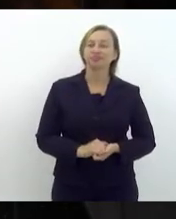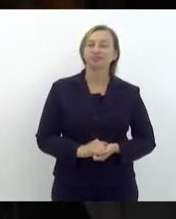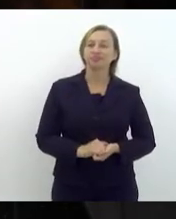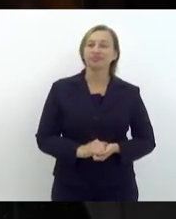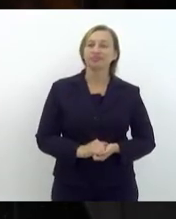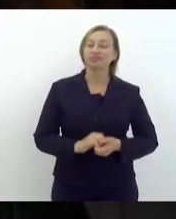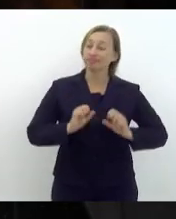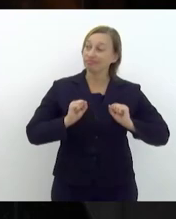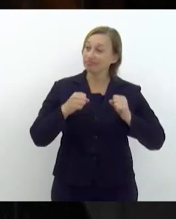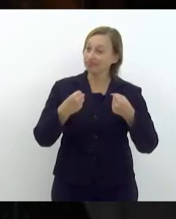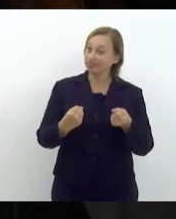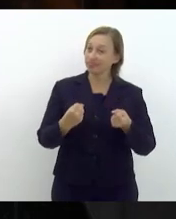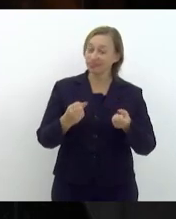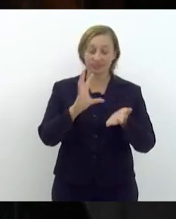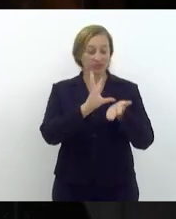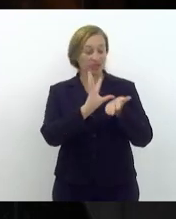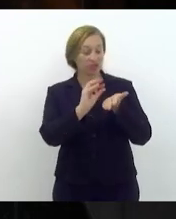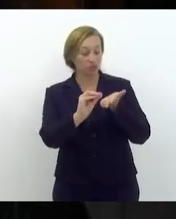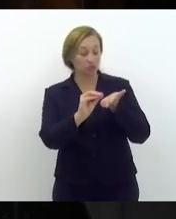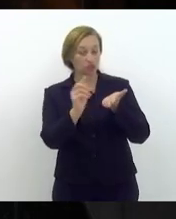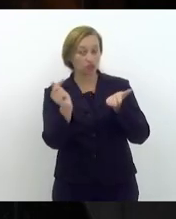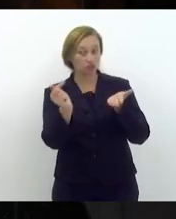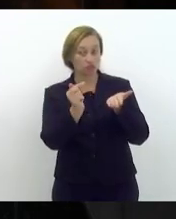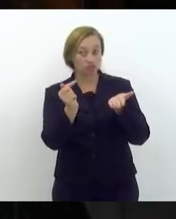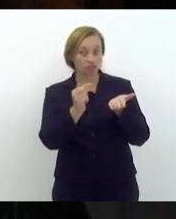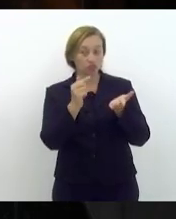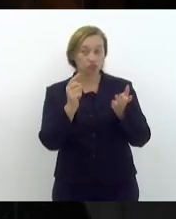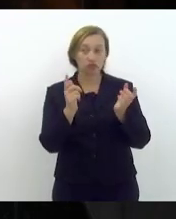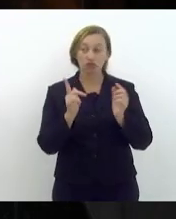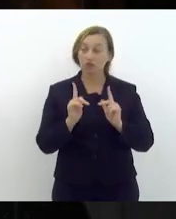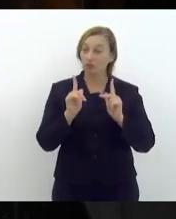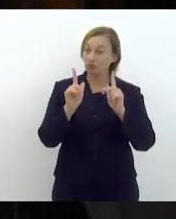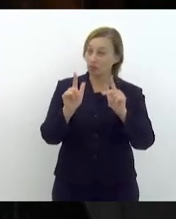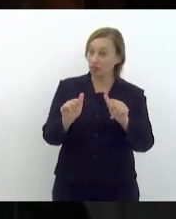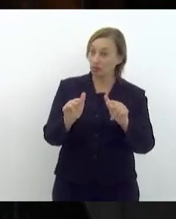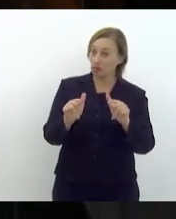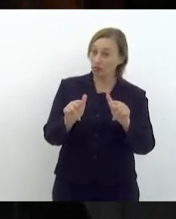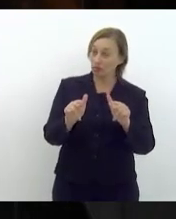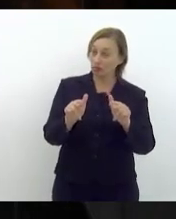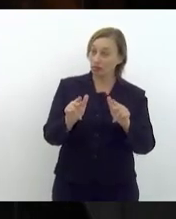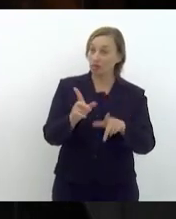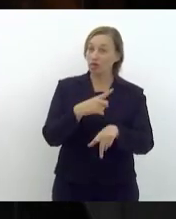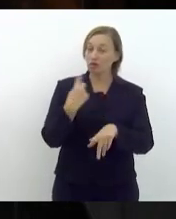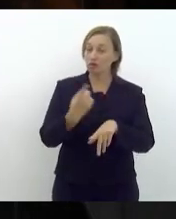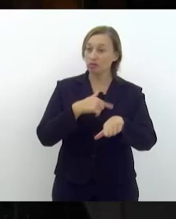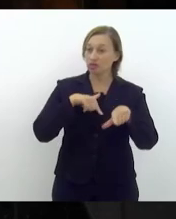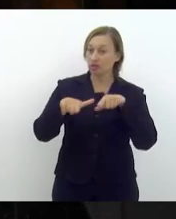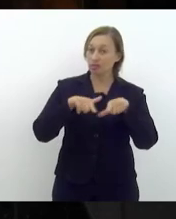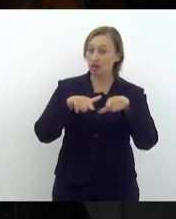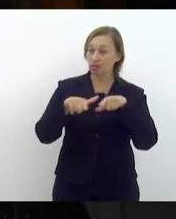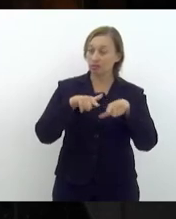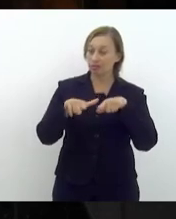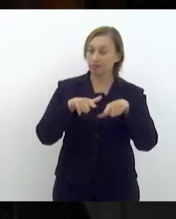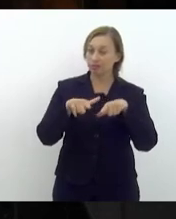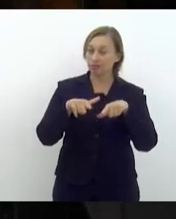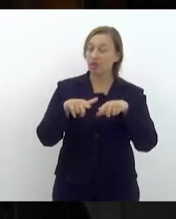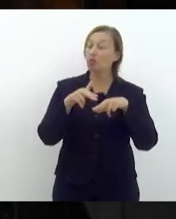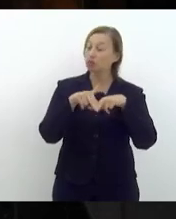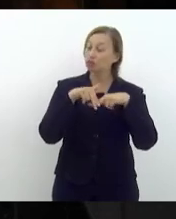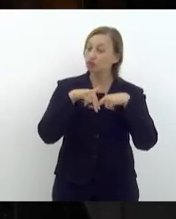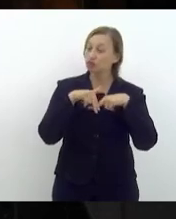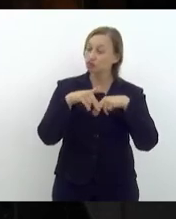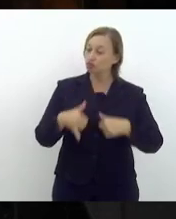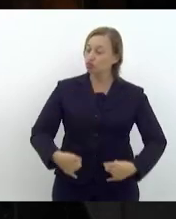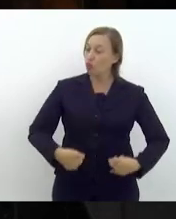defendendo pautas essas que são idênticas e comungam muito com o nosso mandato para mim é motivo de